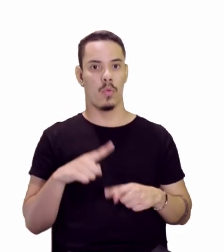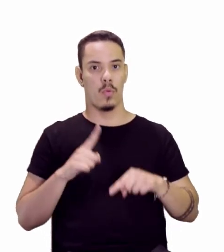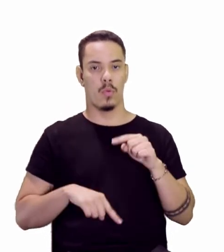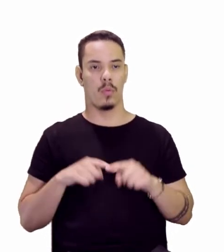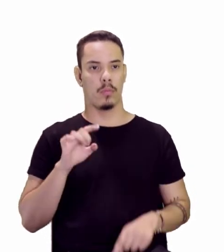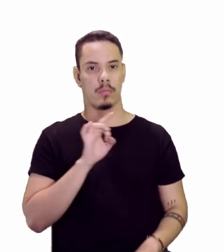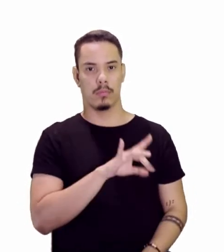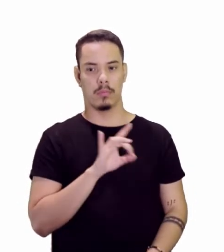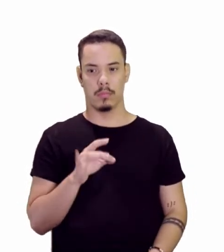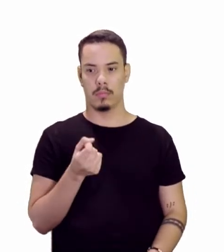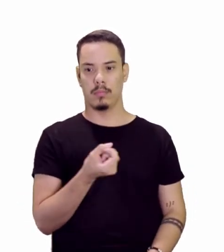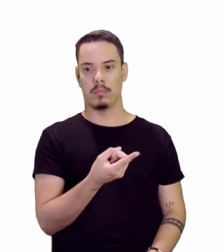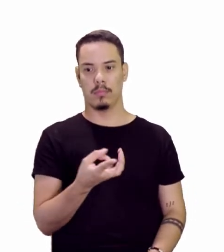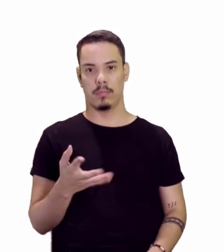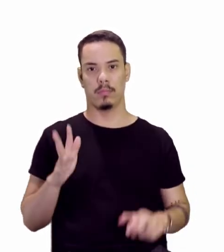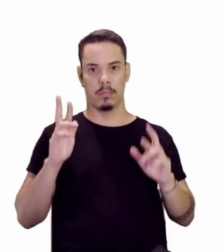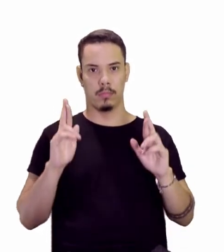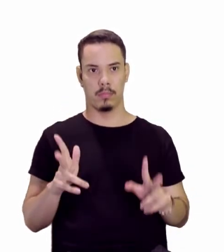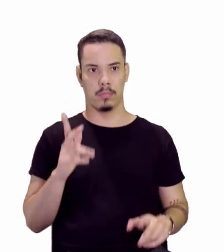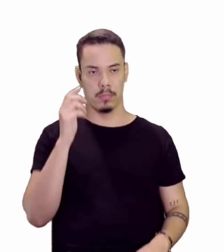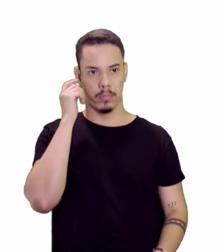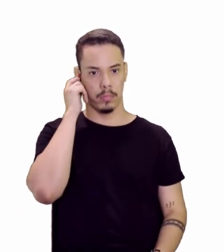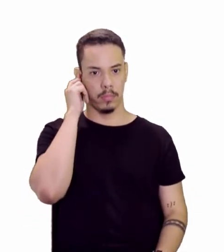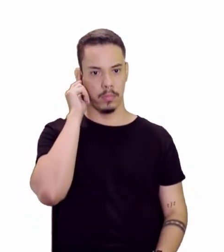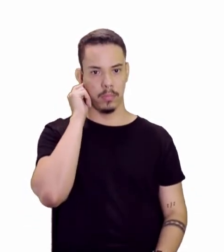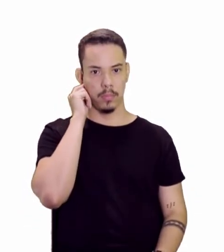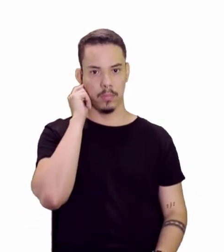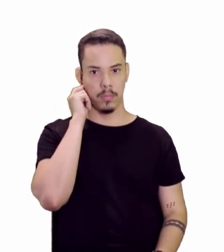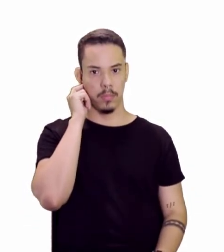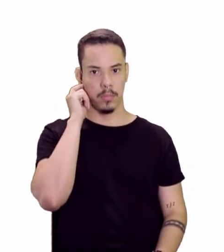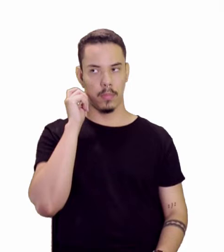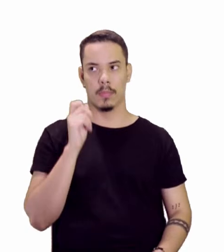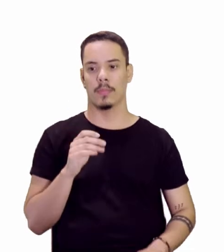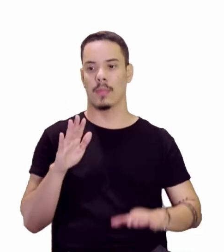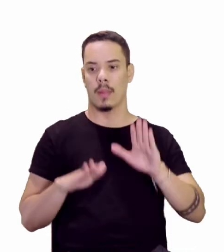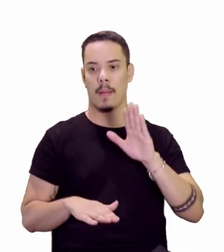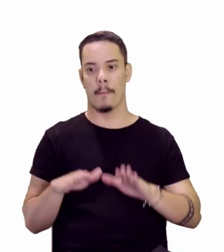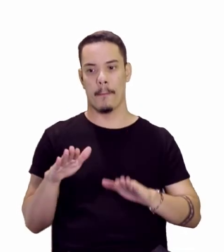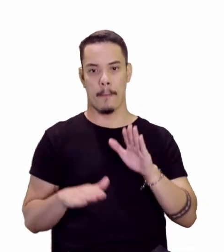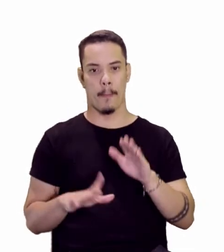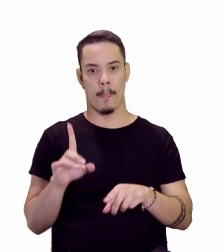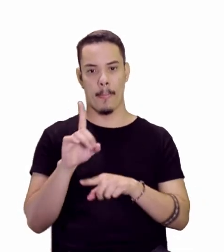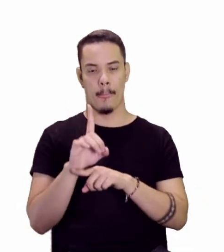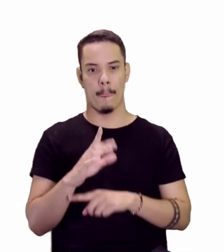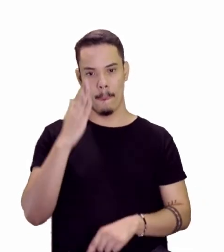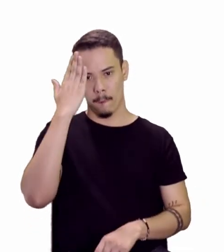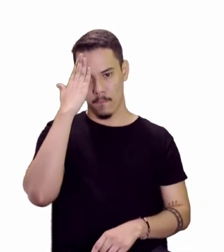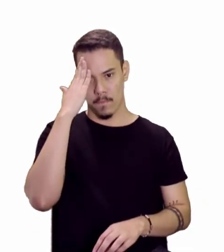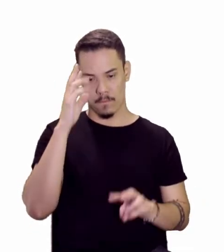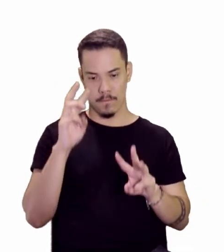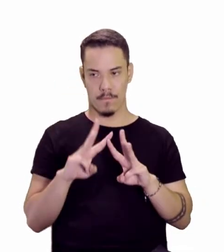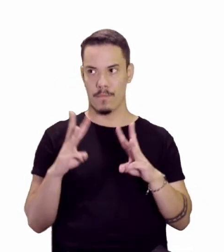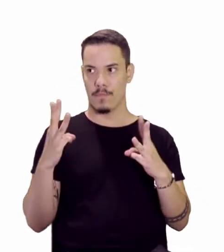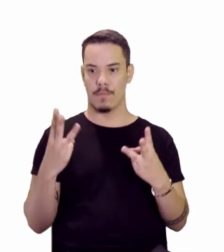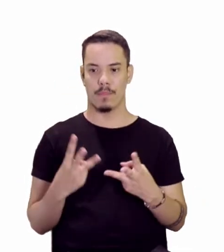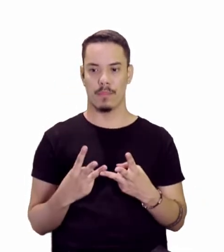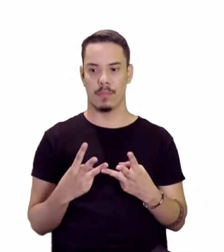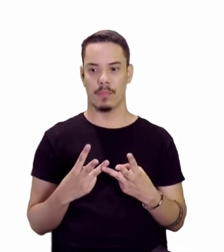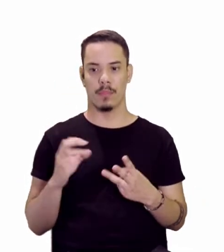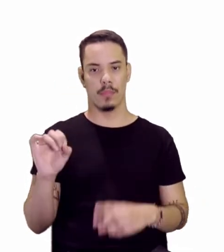líquido desloca uma quantidade diferente. Exatamente. Que depende de uma coisa chamada densidade. Sabe que massa é o quê? Né? A densidade é massa